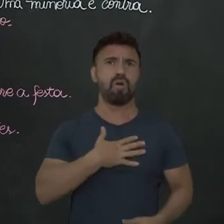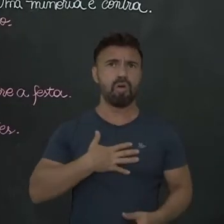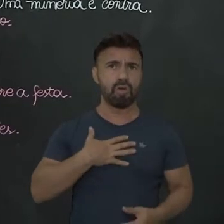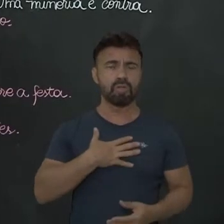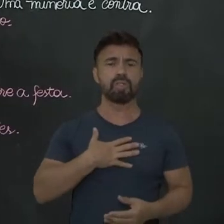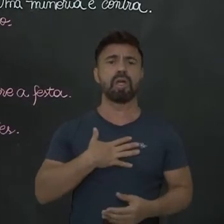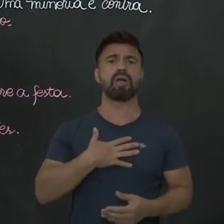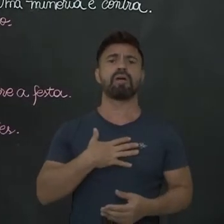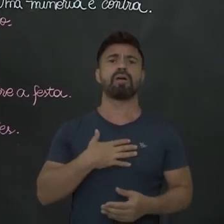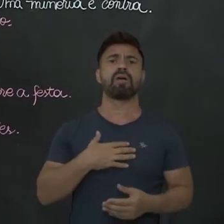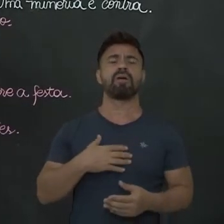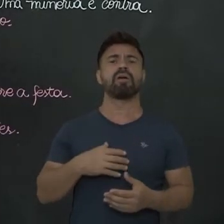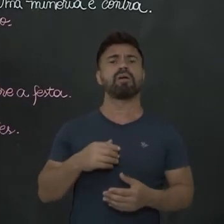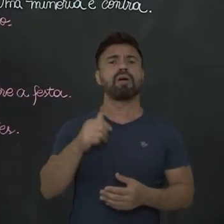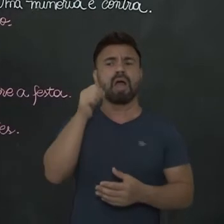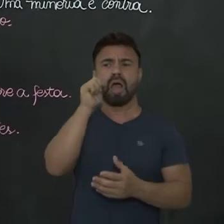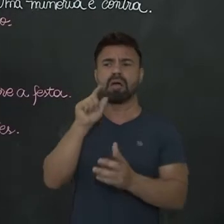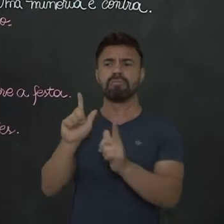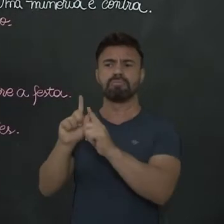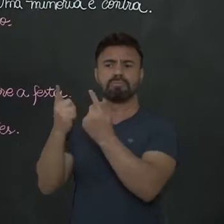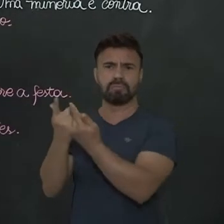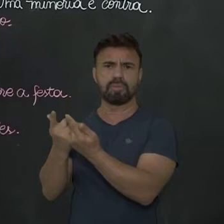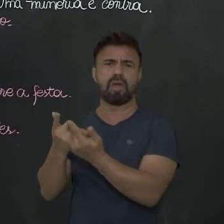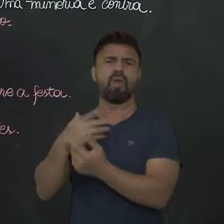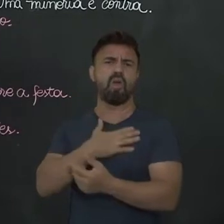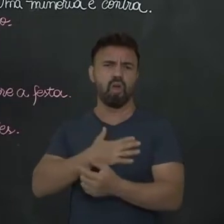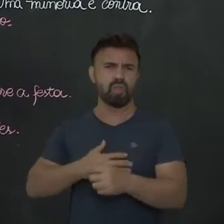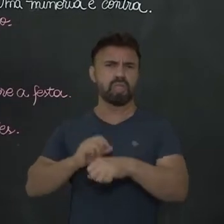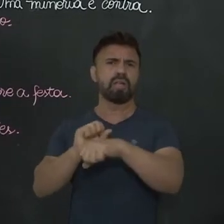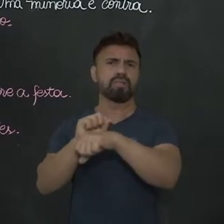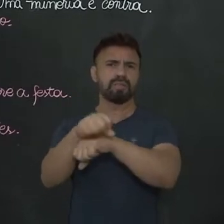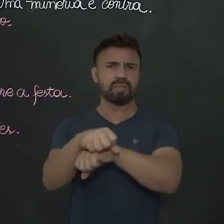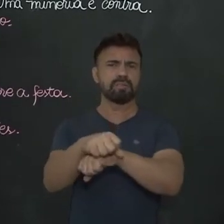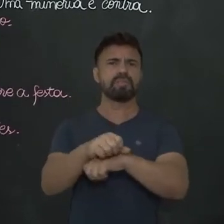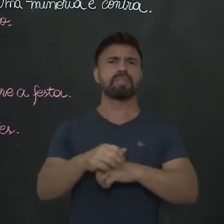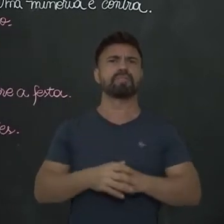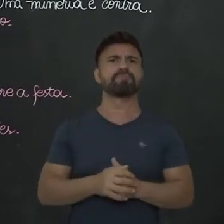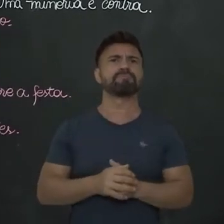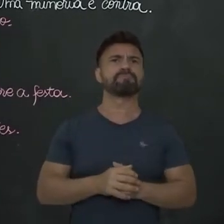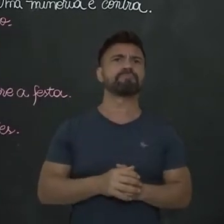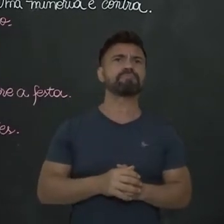grupo de estudiosas gostaram do seminário. Nesse caso, que eu